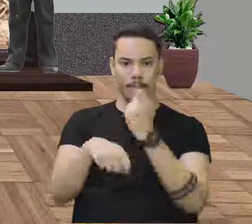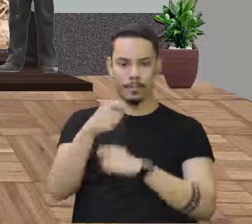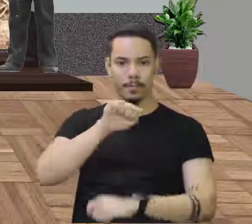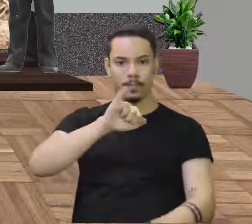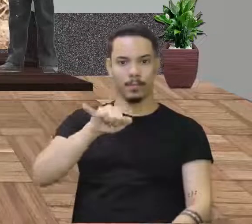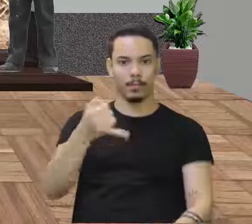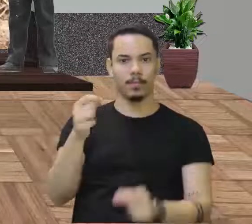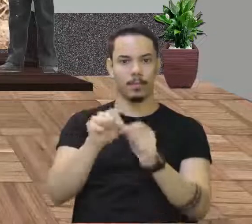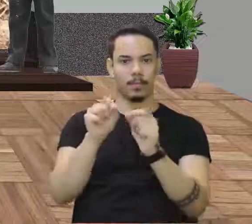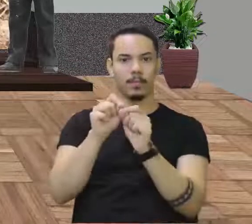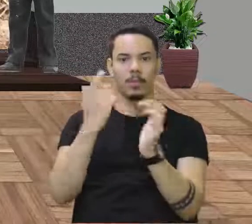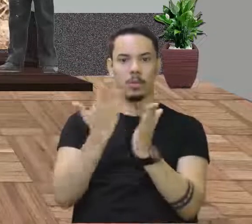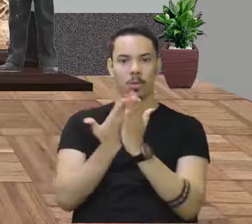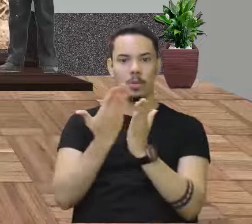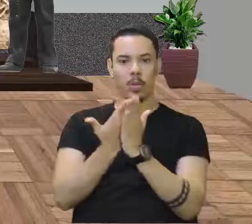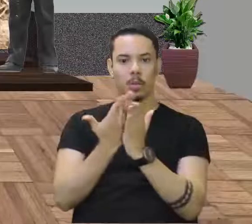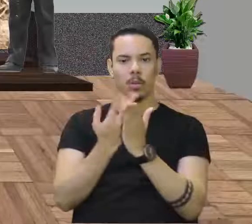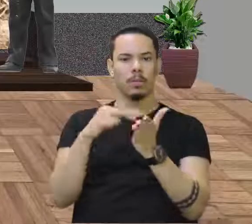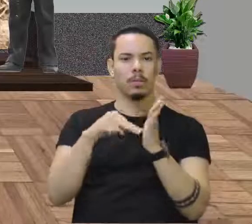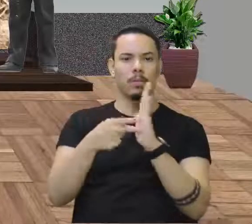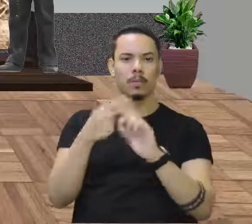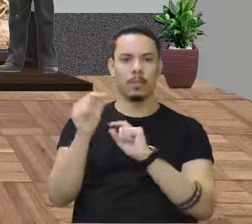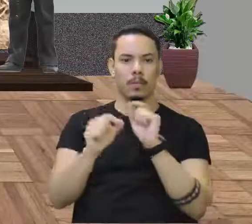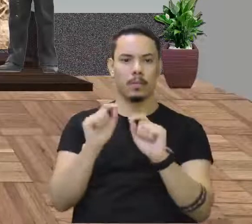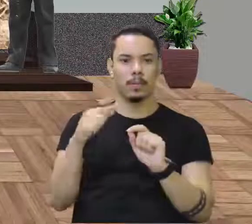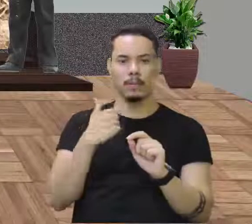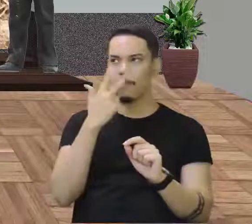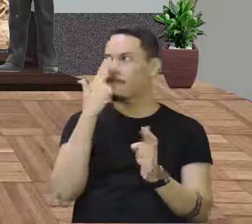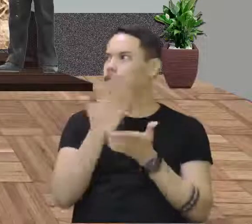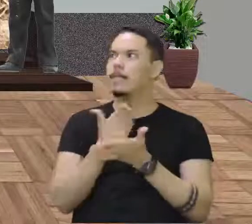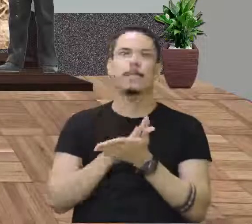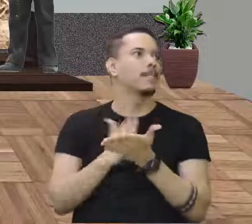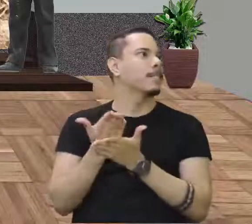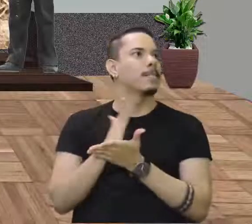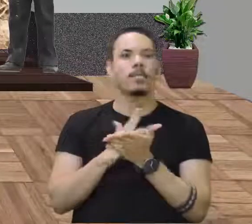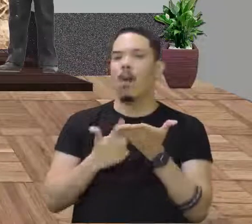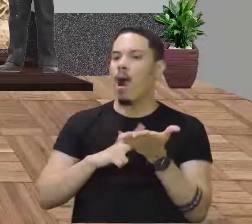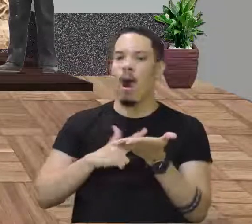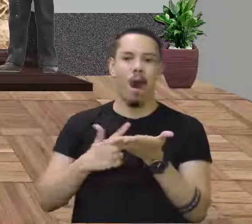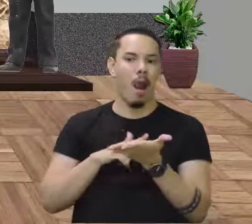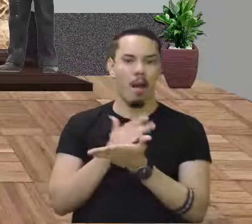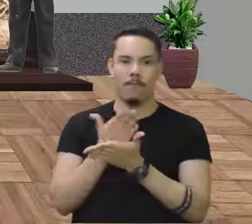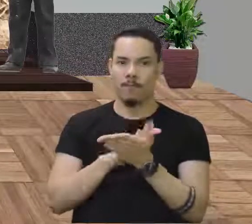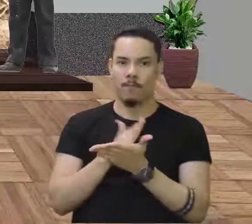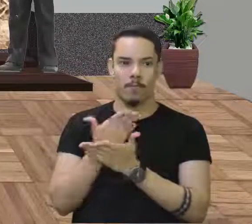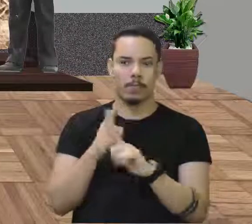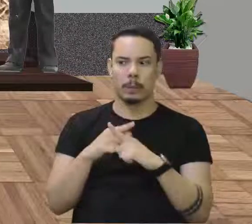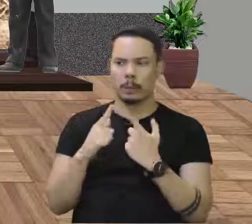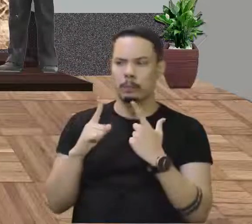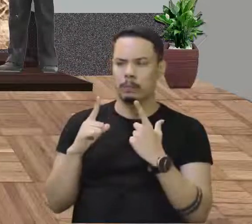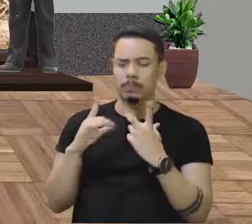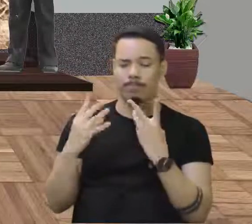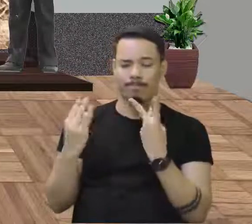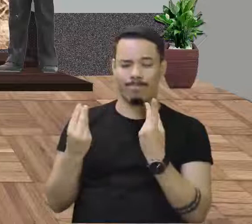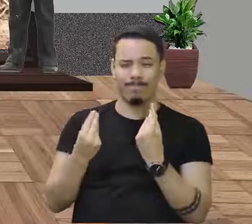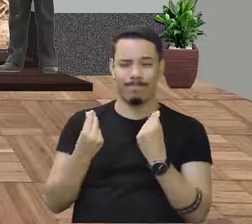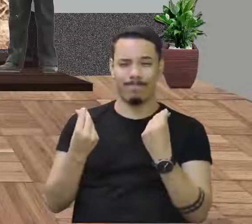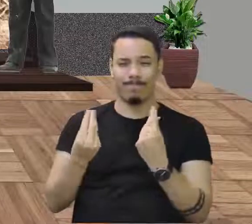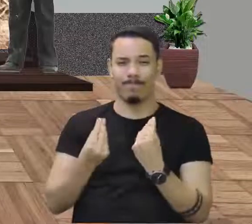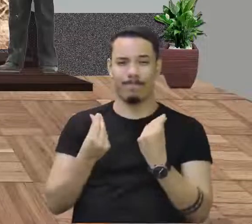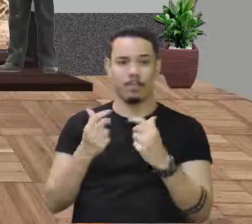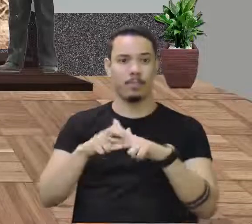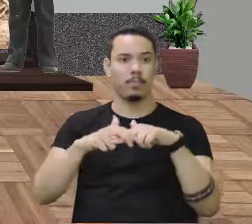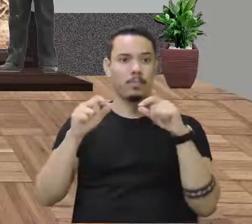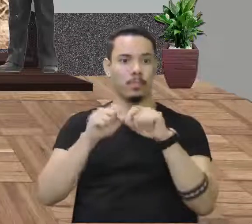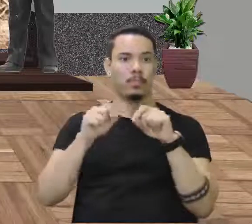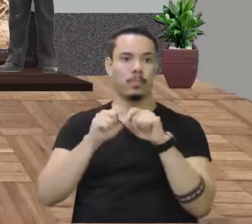aproveita fazendo esse estudo, ou seja, ele estava inquieto aqui na região. Ele estava foragido, mas ele estava inquieto. E ele passa